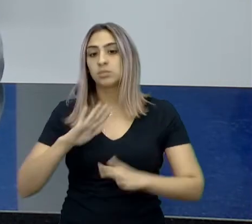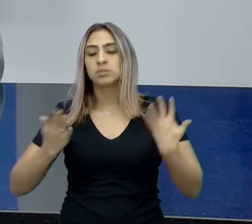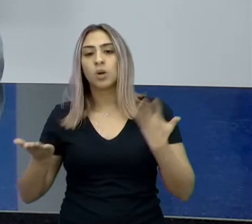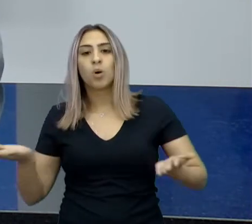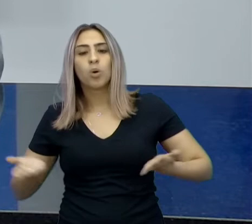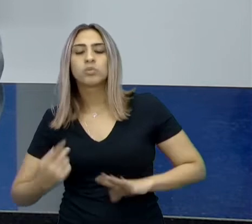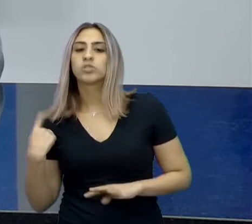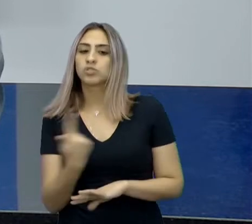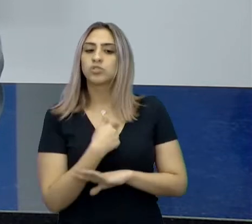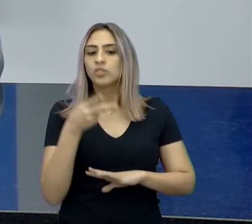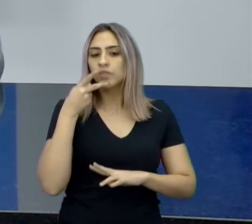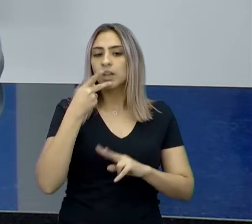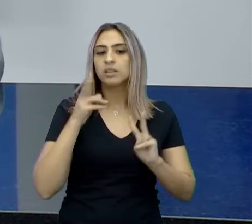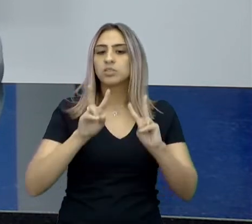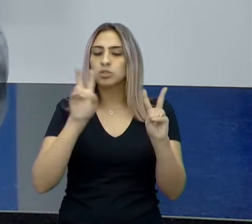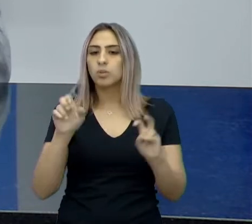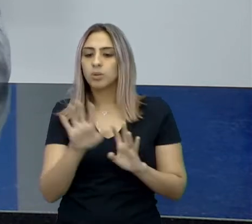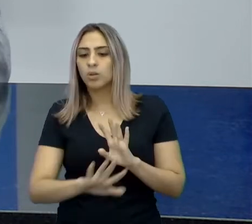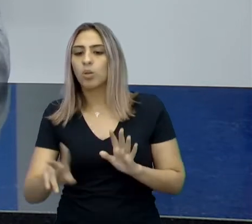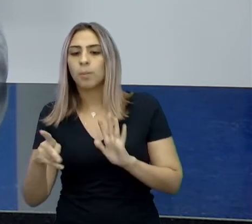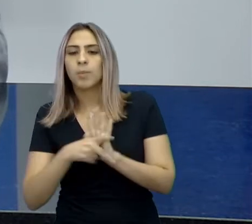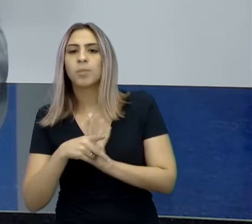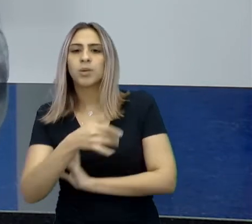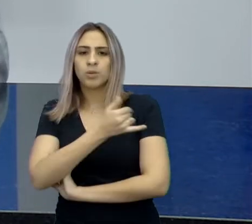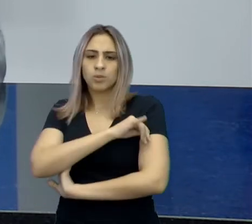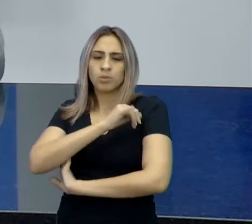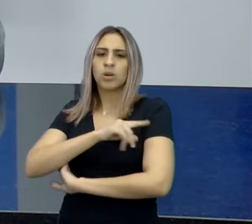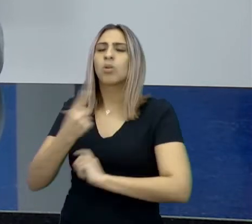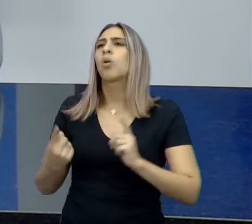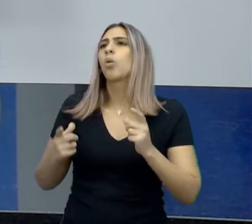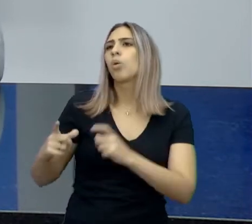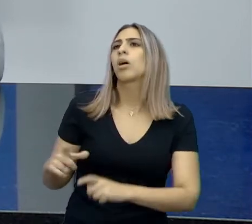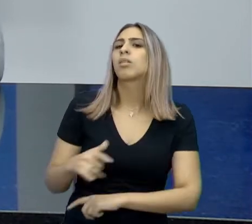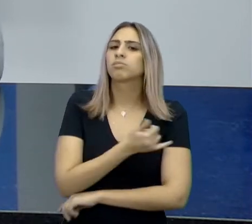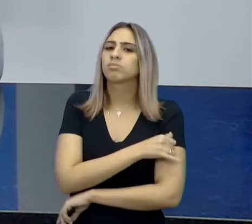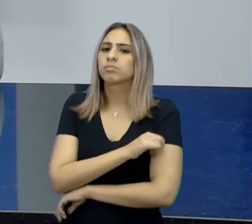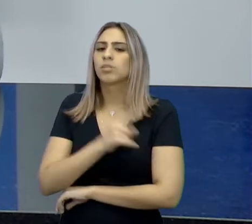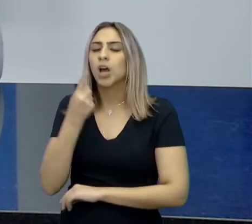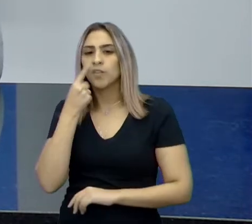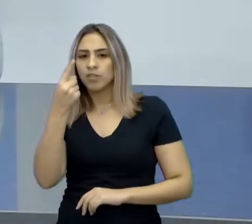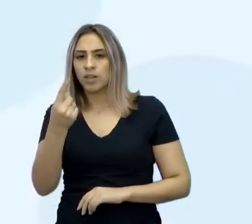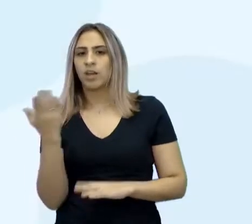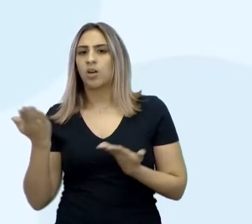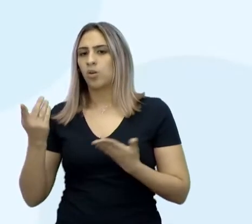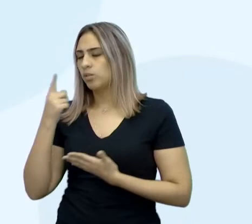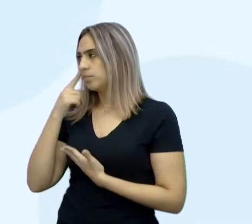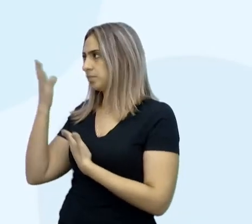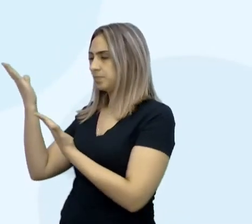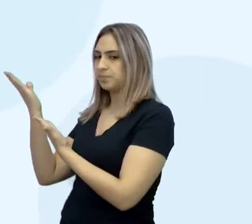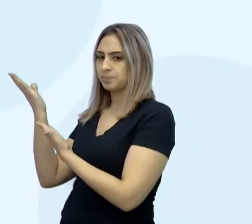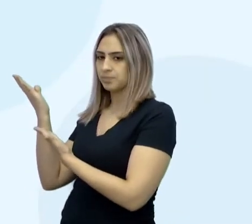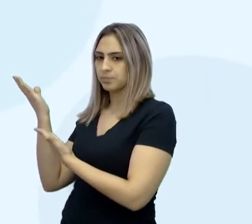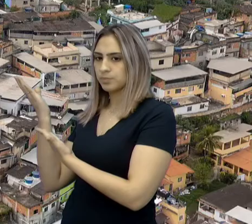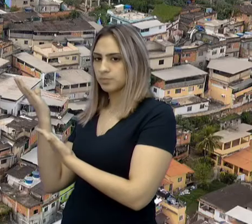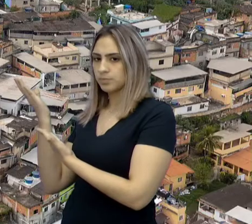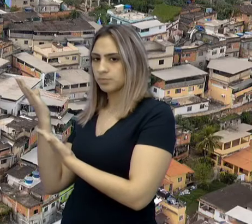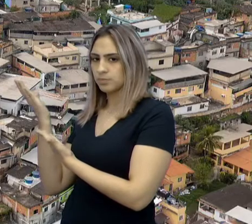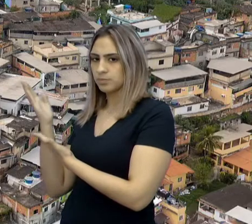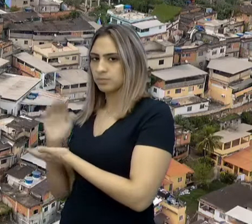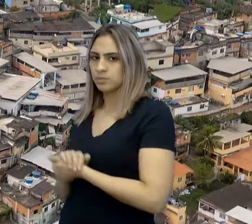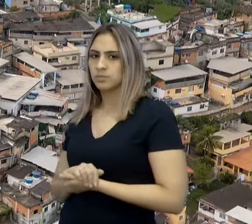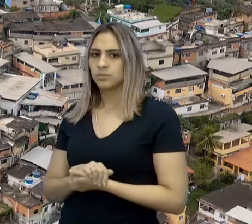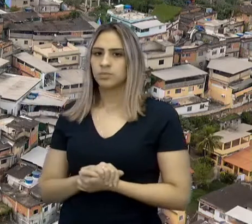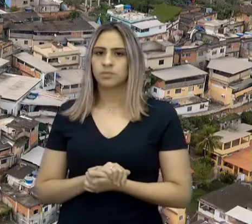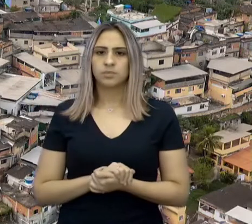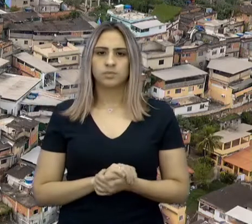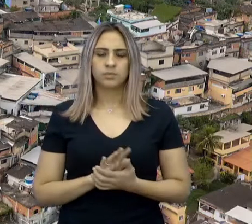hoje a gente vai falar sobre uma região do Rio de Janeiro. E que região é essa? Vamos lá para a nossa tela agora. Vamos lá.